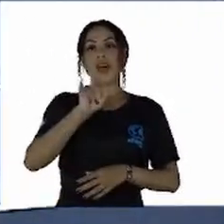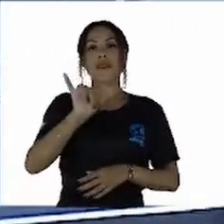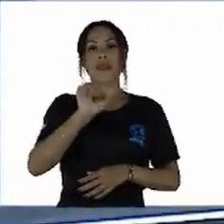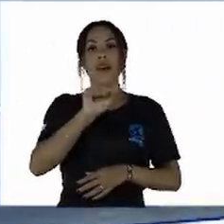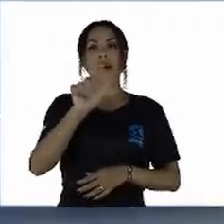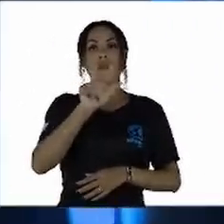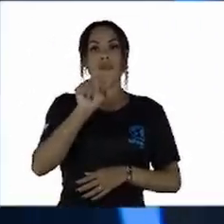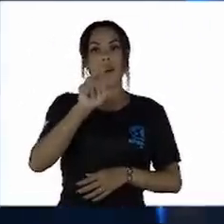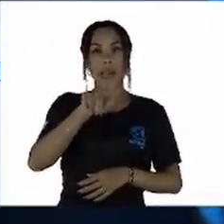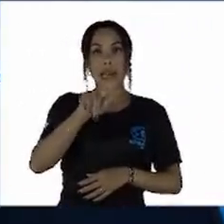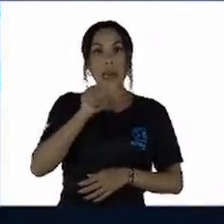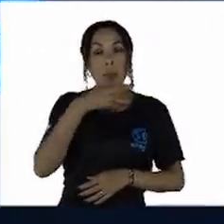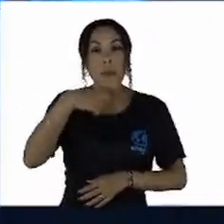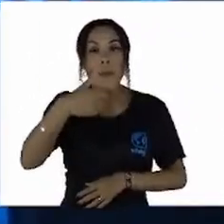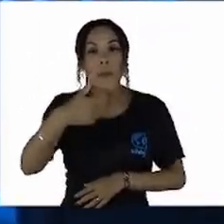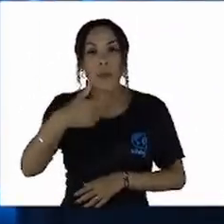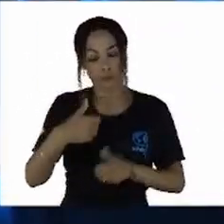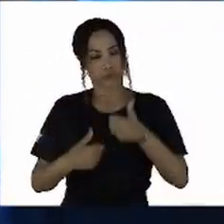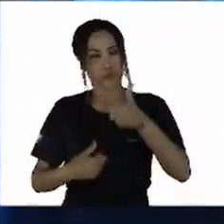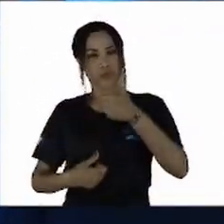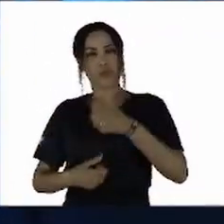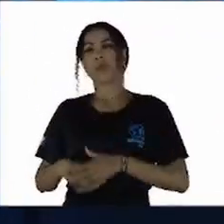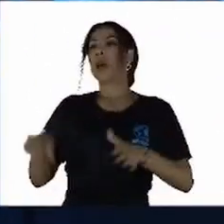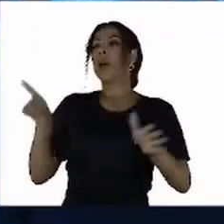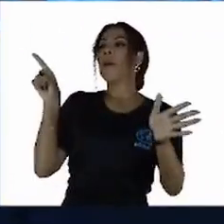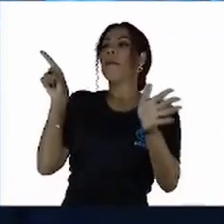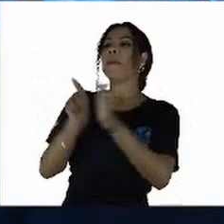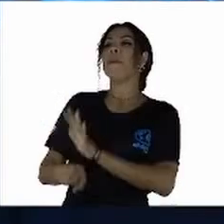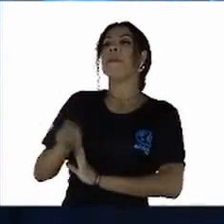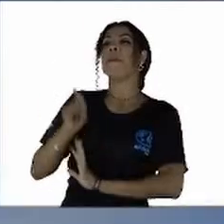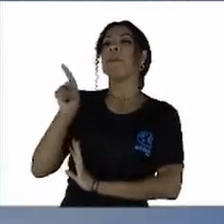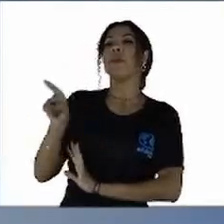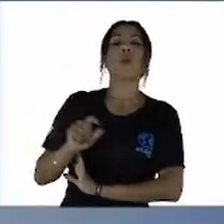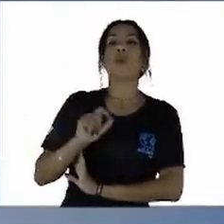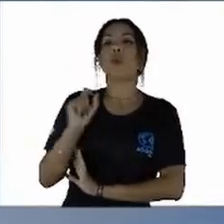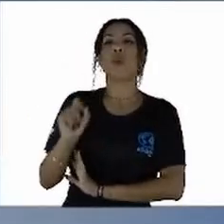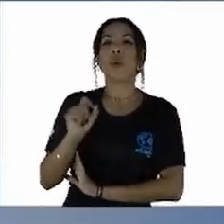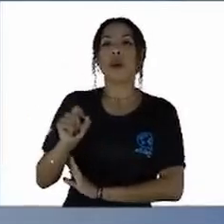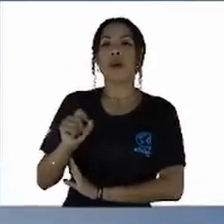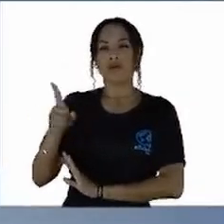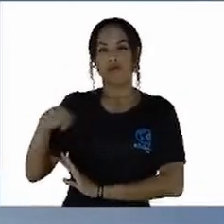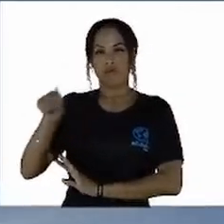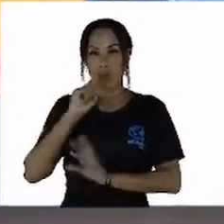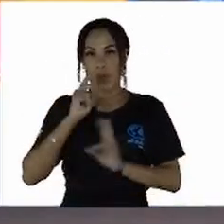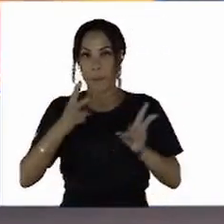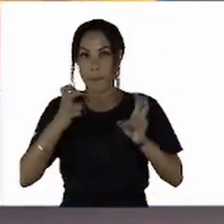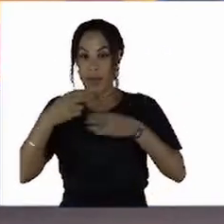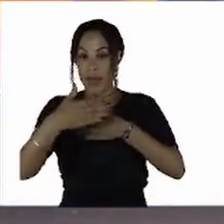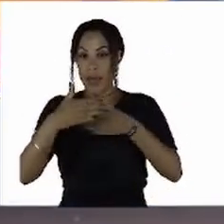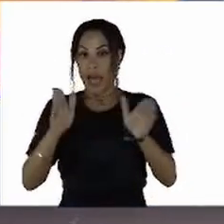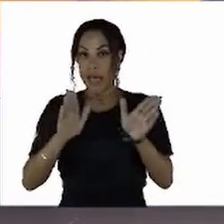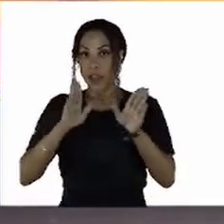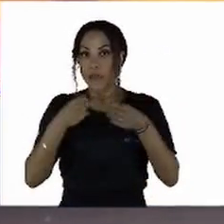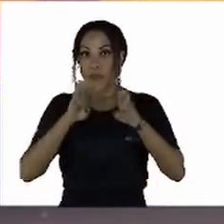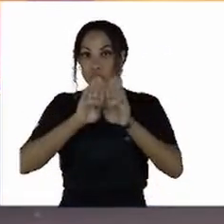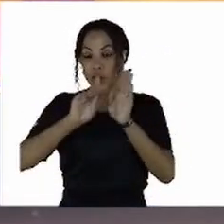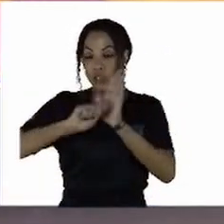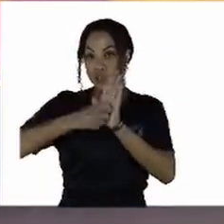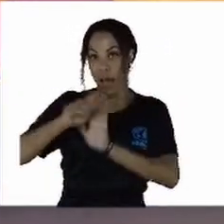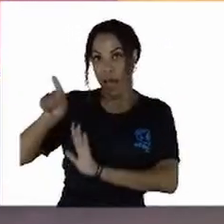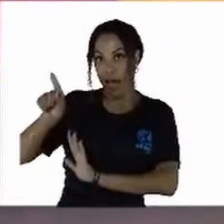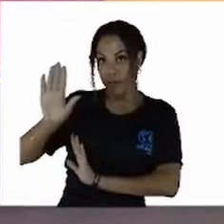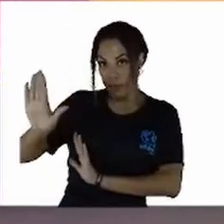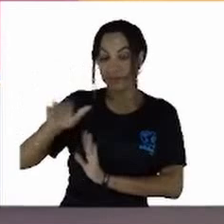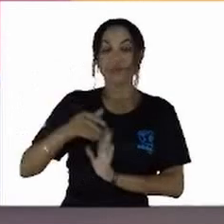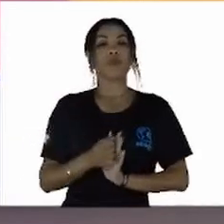Alvarenga. Tudo bom? A pergunta que eu te faço agora é, reparem que essa caixa está trancada, a chave está lá com ela, já vou